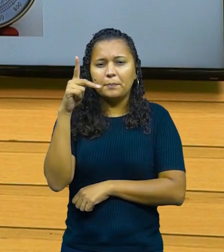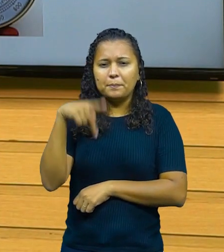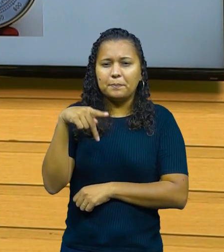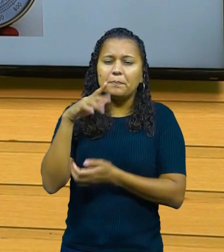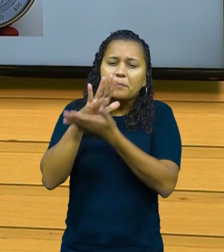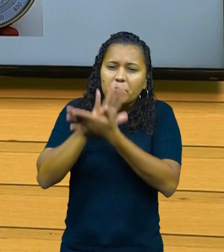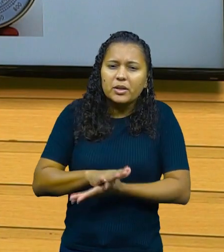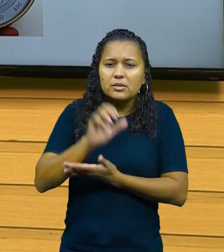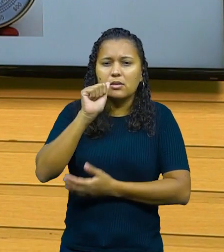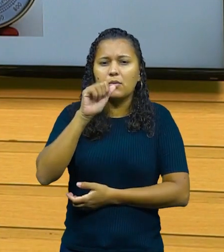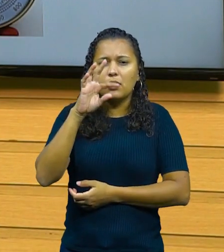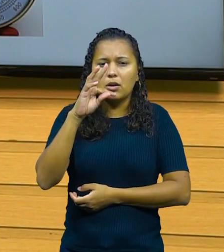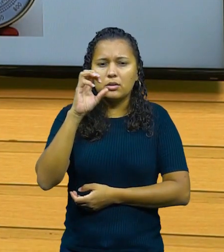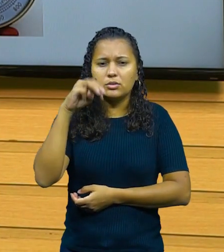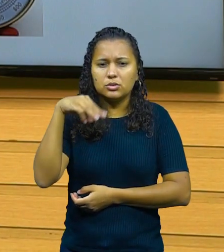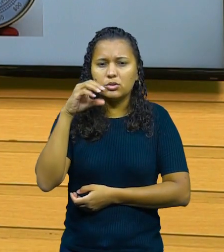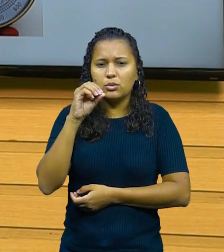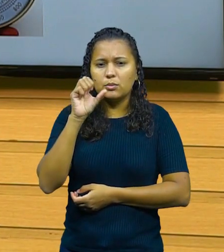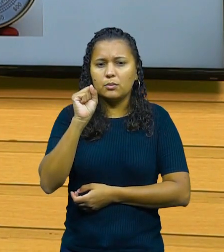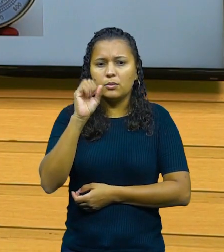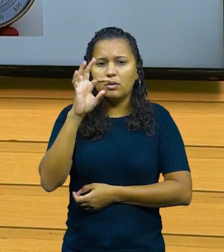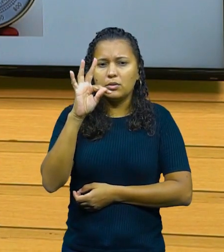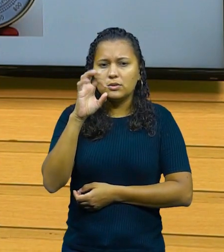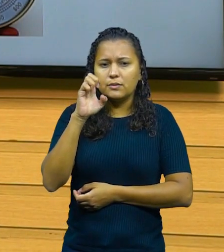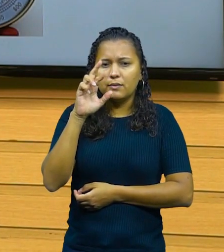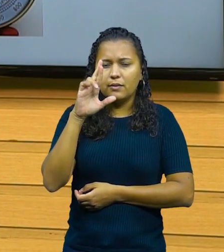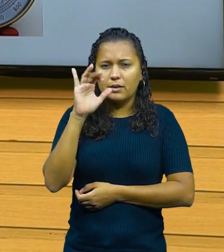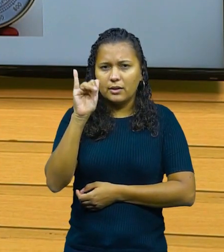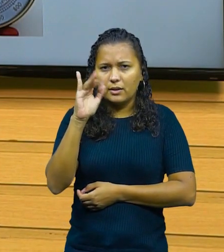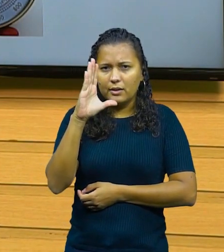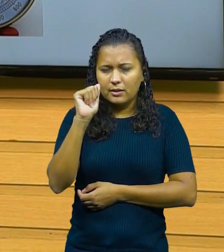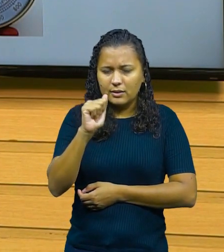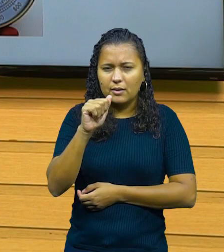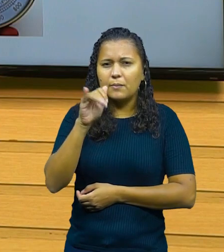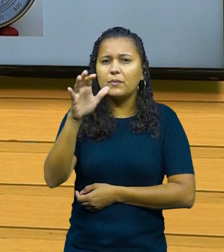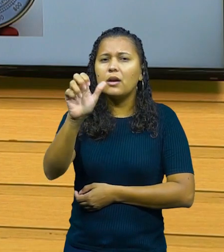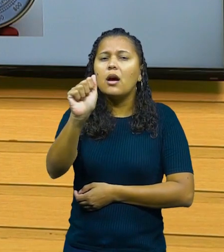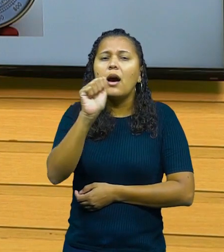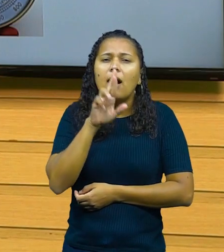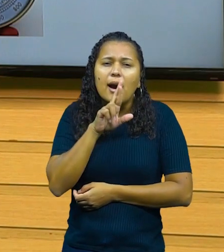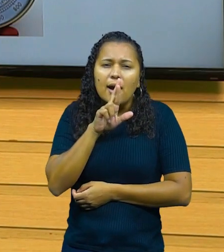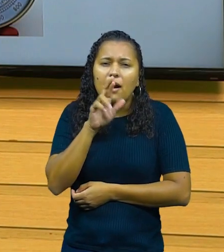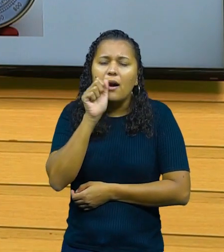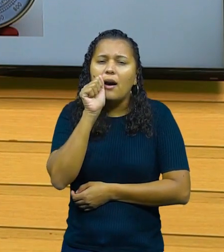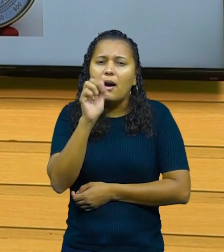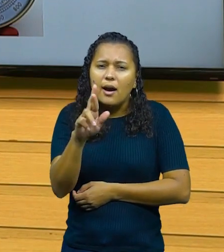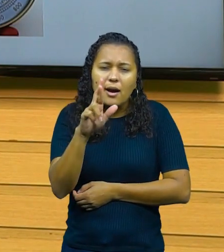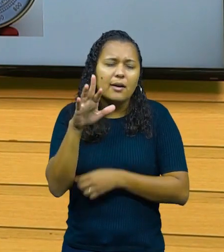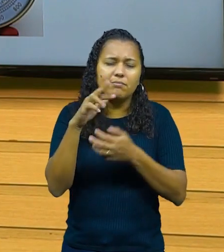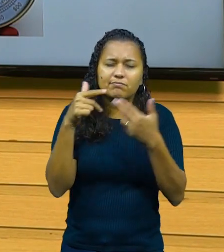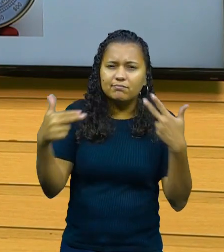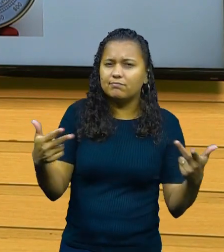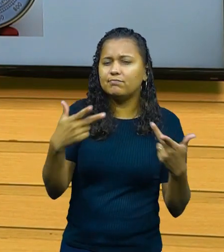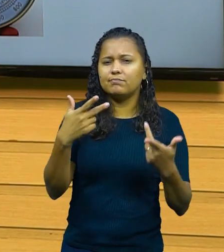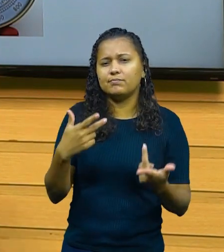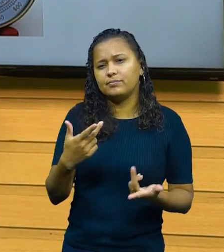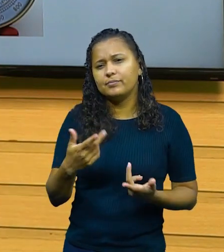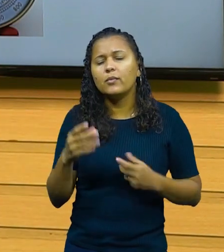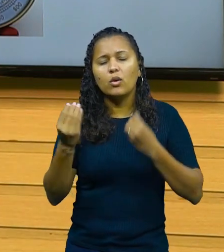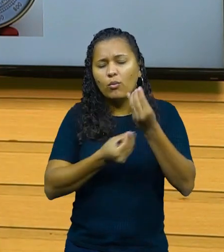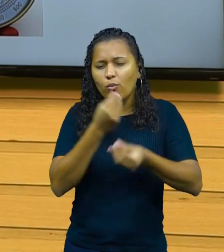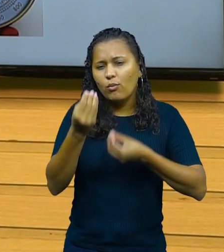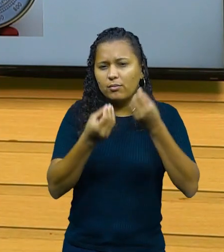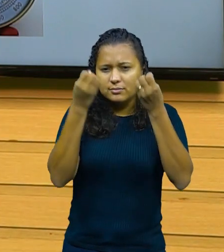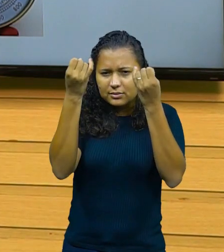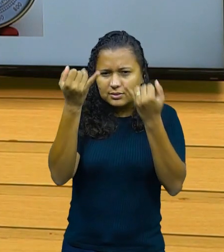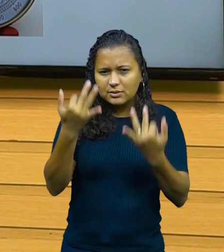dentro quando a gente está falando de a pressão do ar, né, pressão atmosférica, a rarefeito, então a gente fala